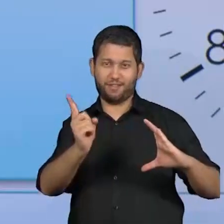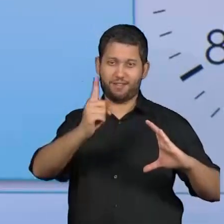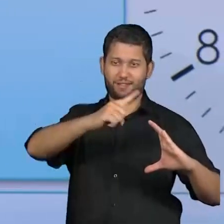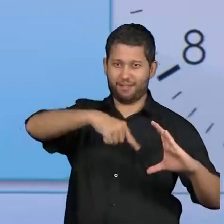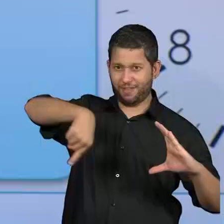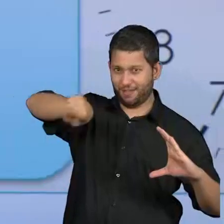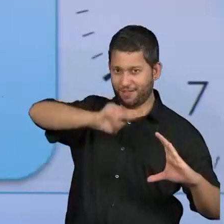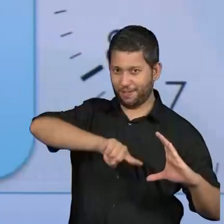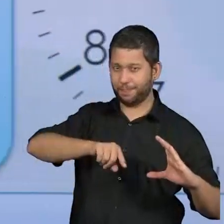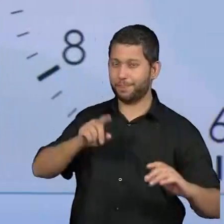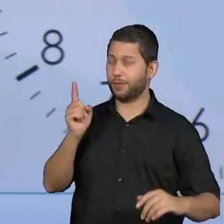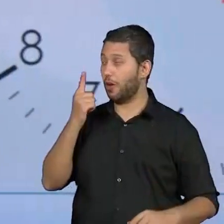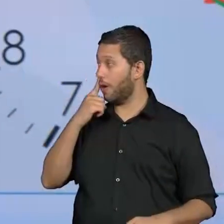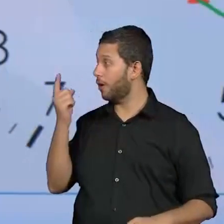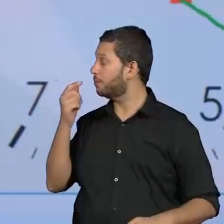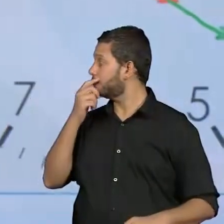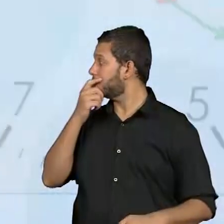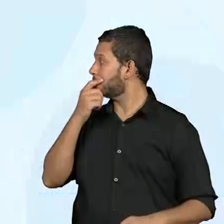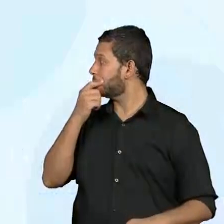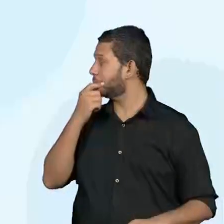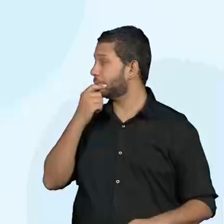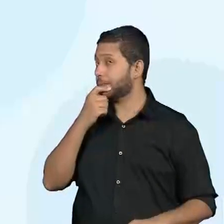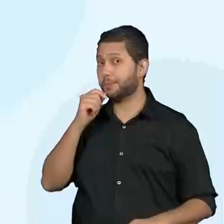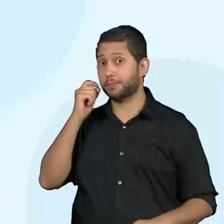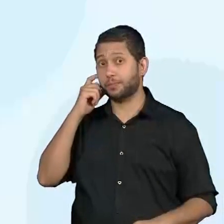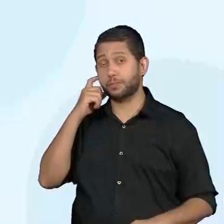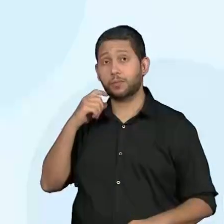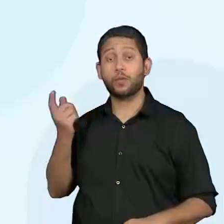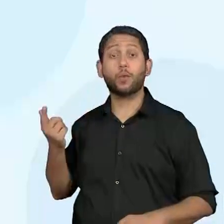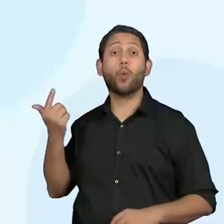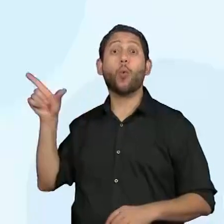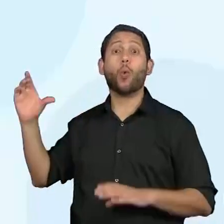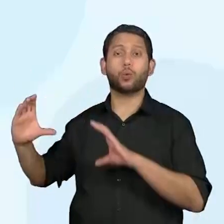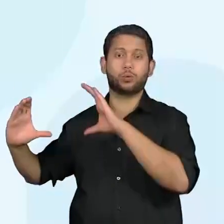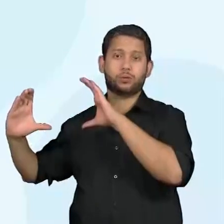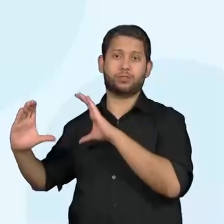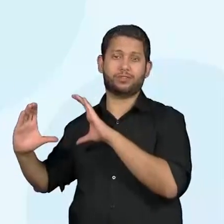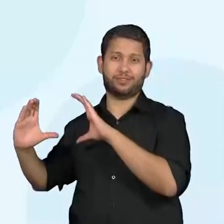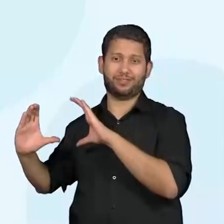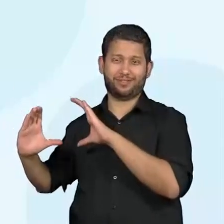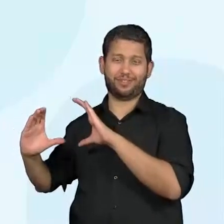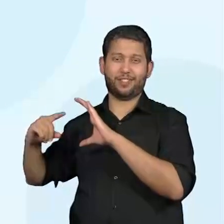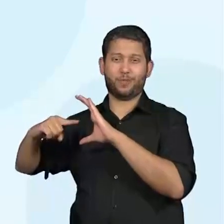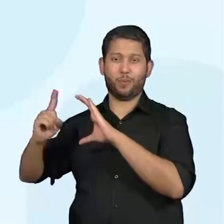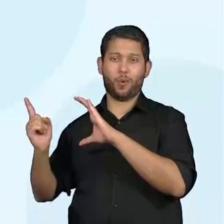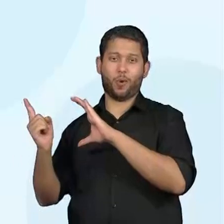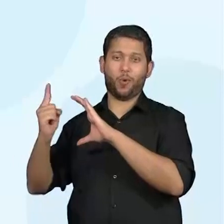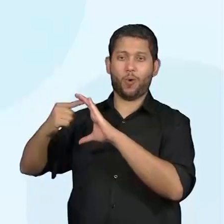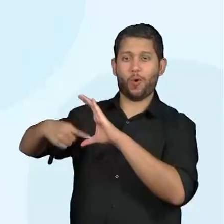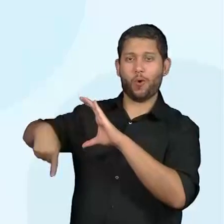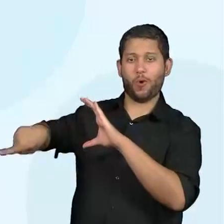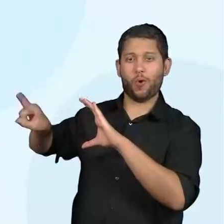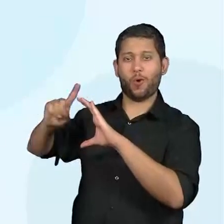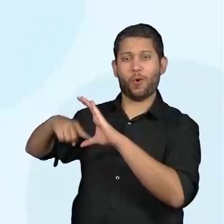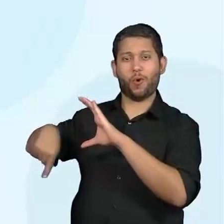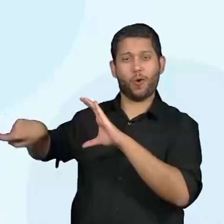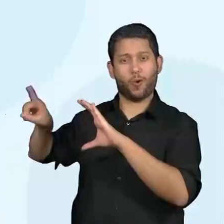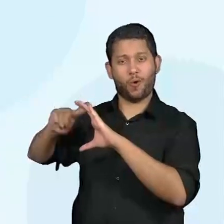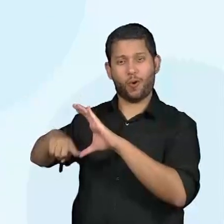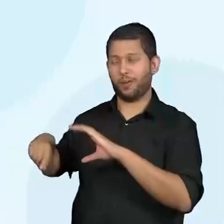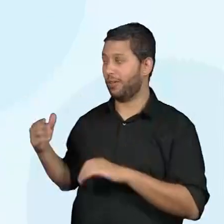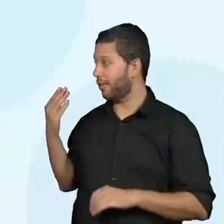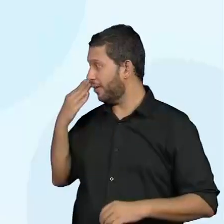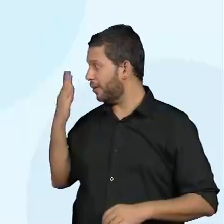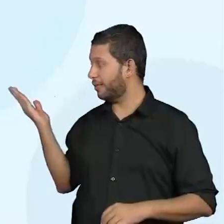36 minutos? Vou fazer aqui nesse reloginho, tá, Oráculo? Olha só, vou colocar aqui marcando